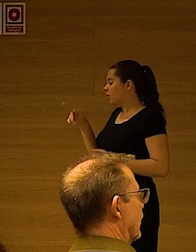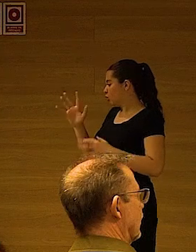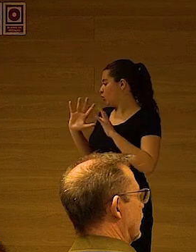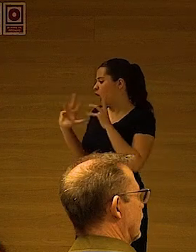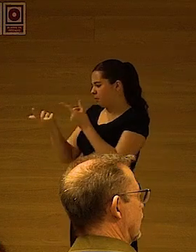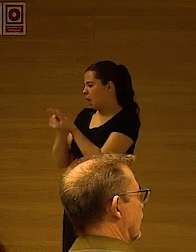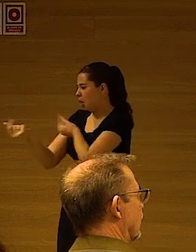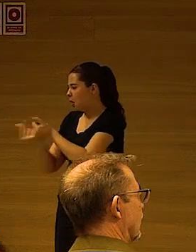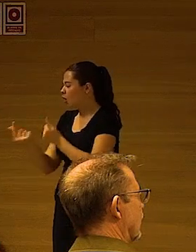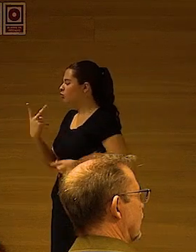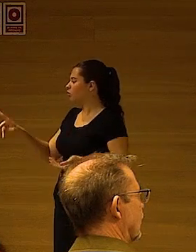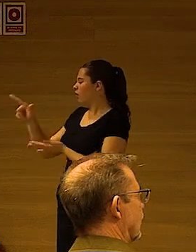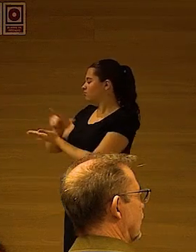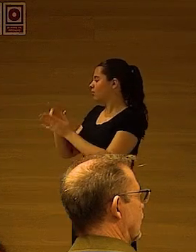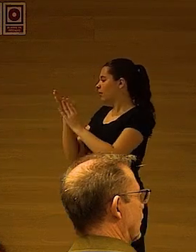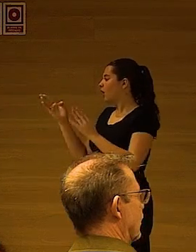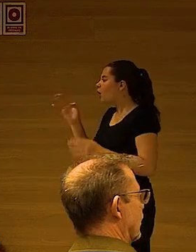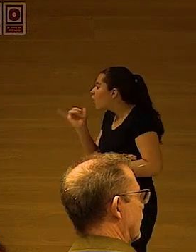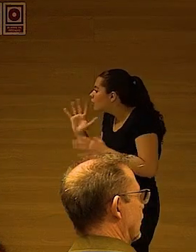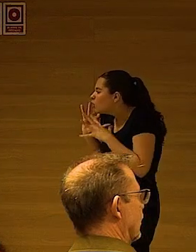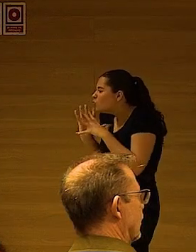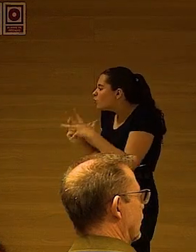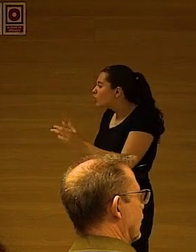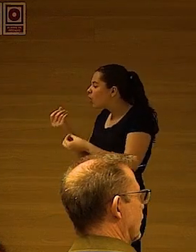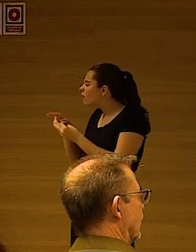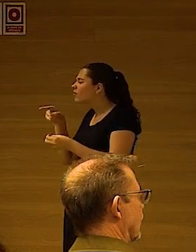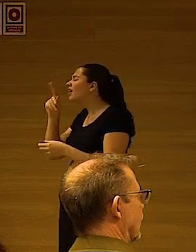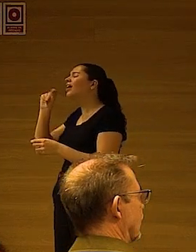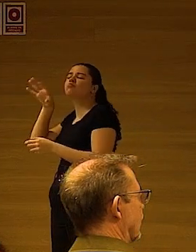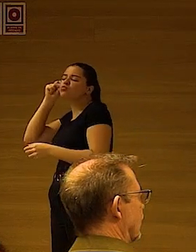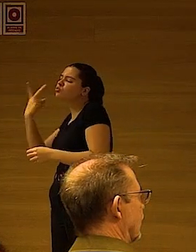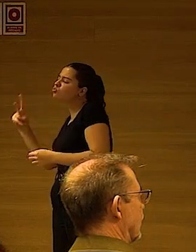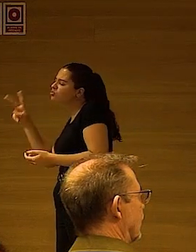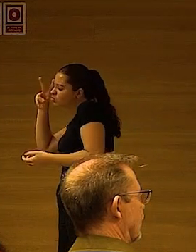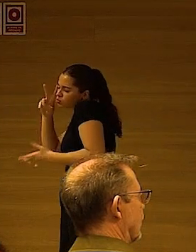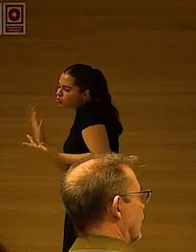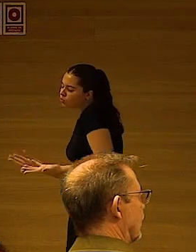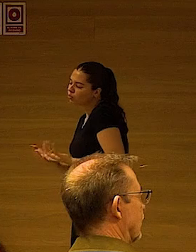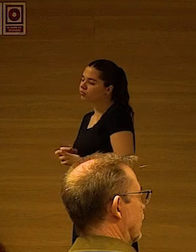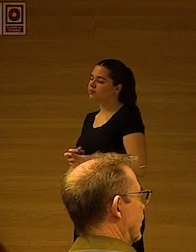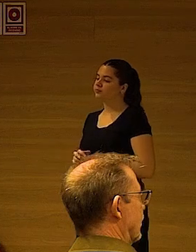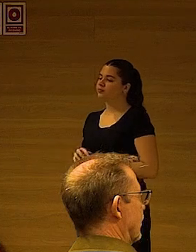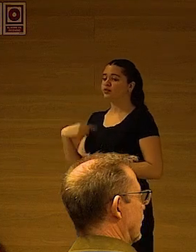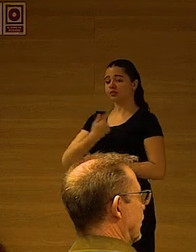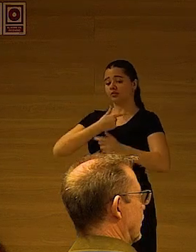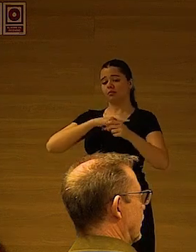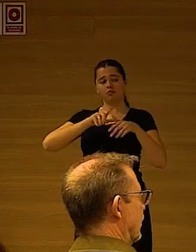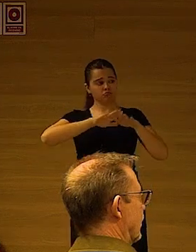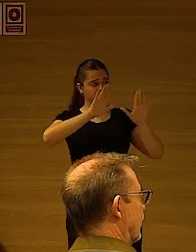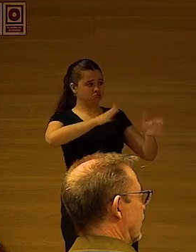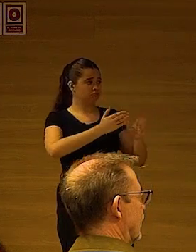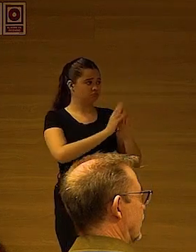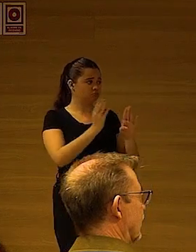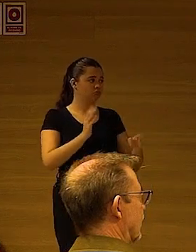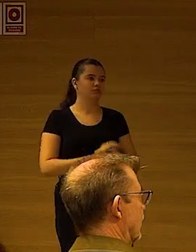cidade. Leu tudo. Conta para quem não ouviu essa história ainda. A gente tem uma livreira ali que ela fala que a gente nunca